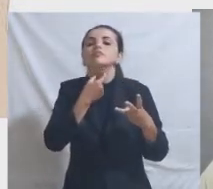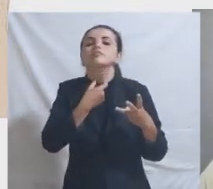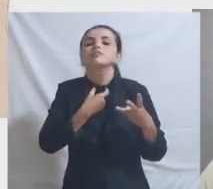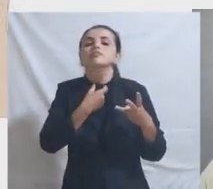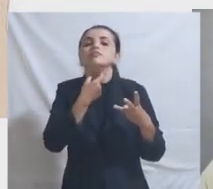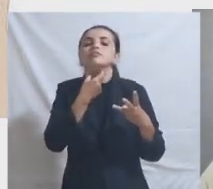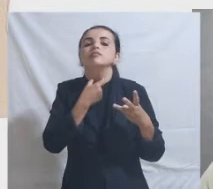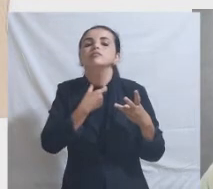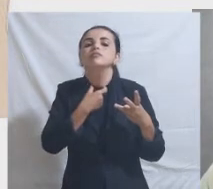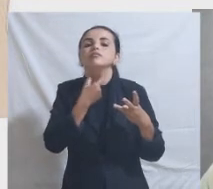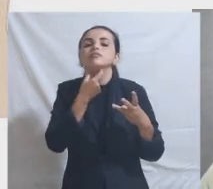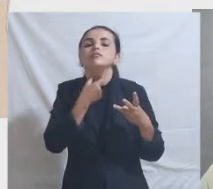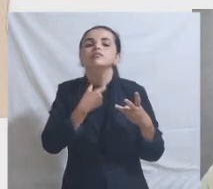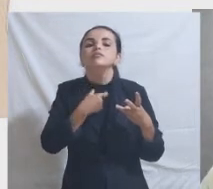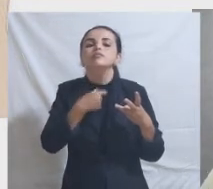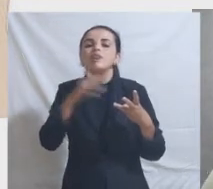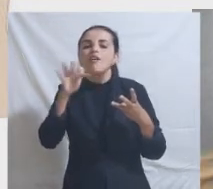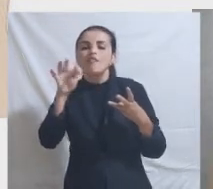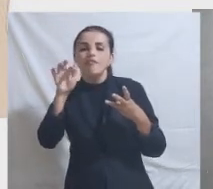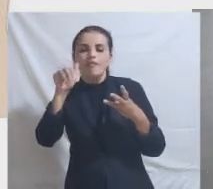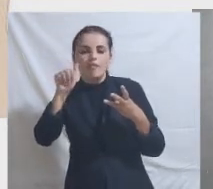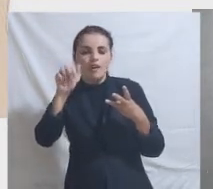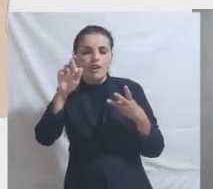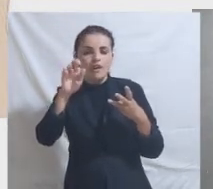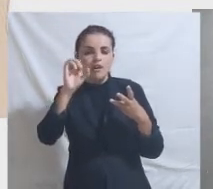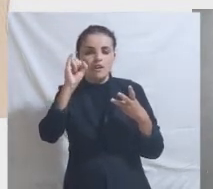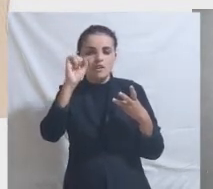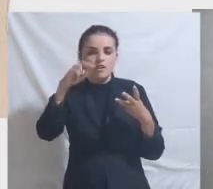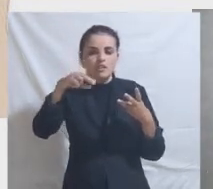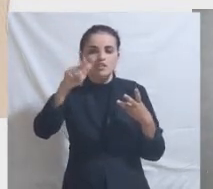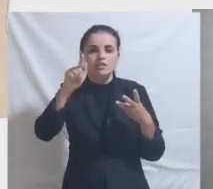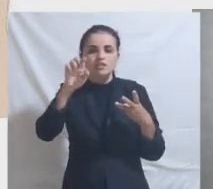seja, é na faringe que tanto nós conseguimos